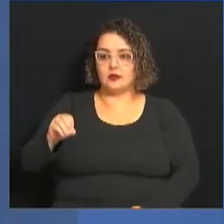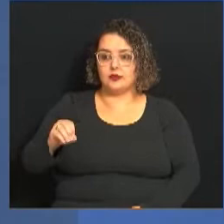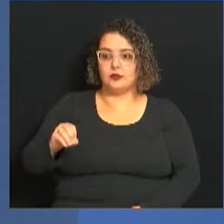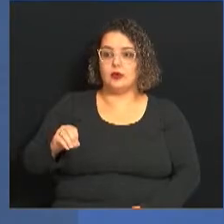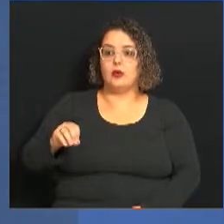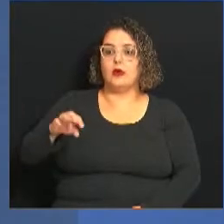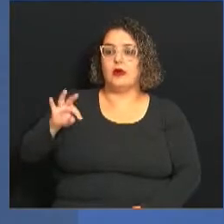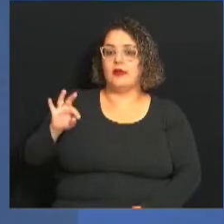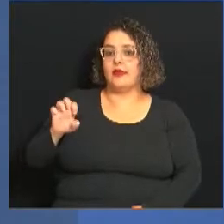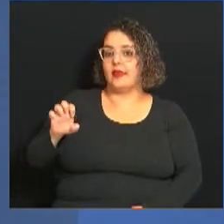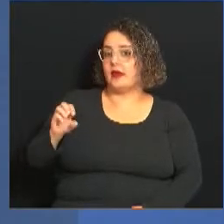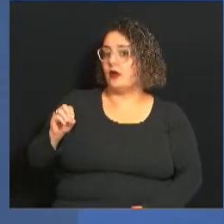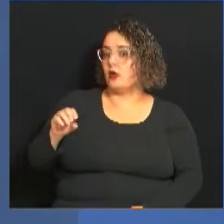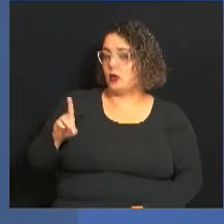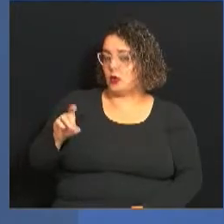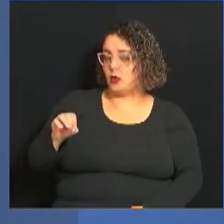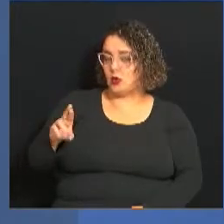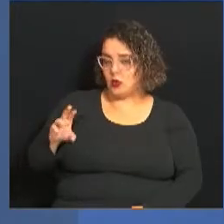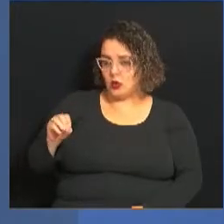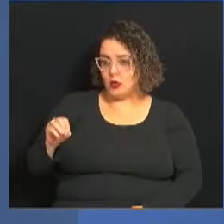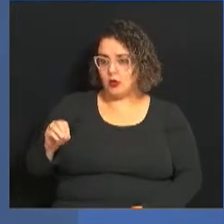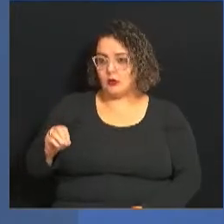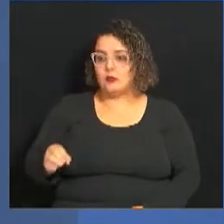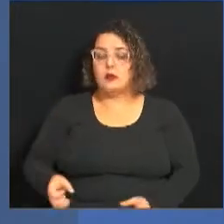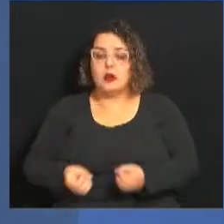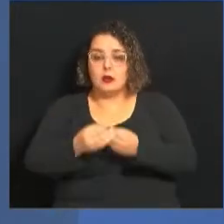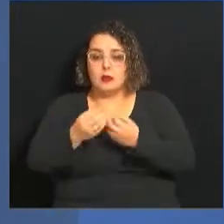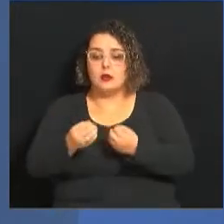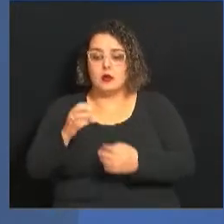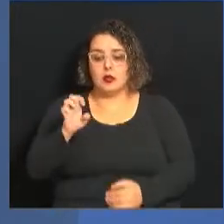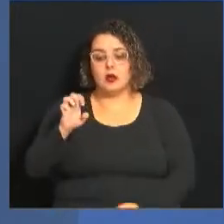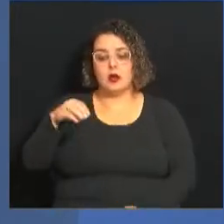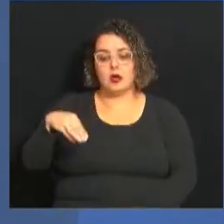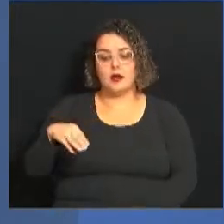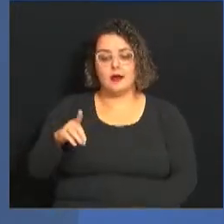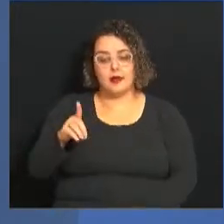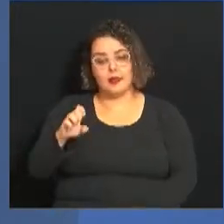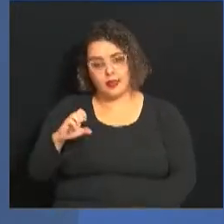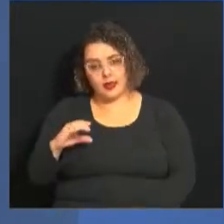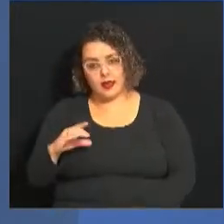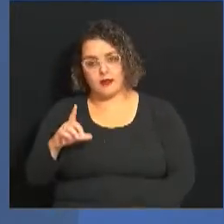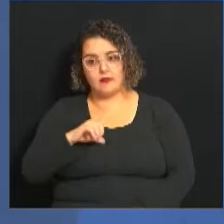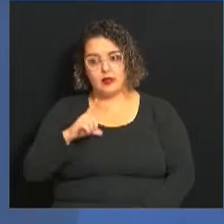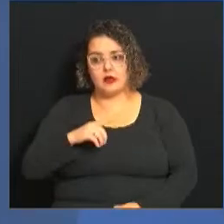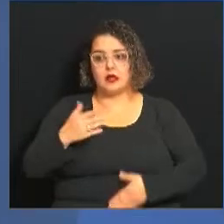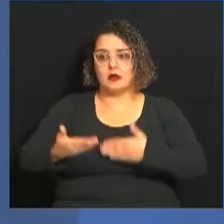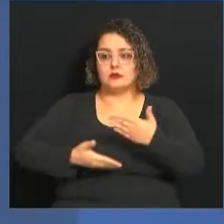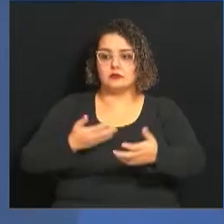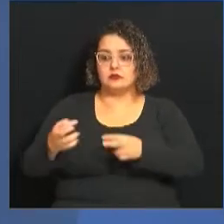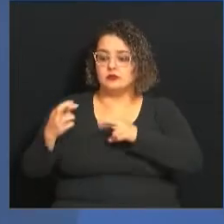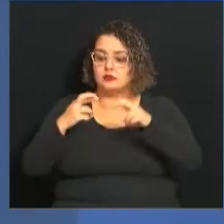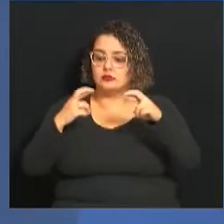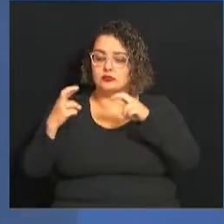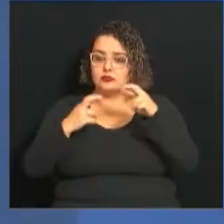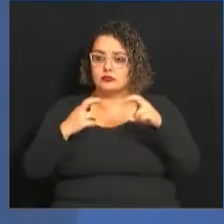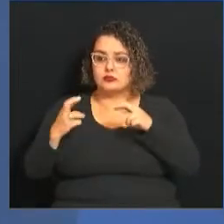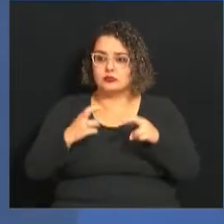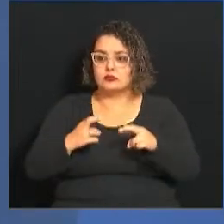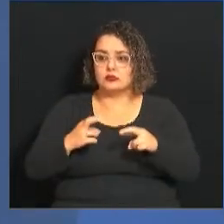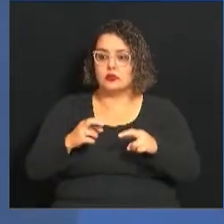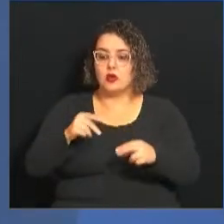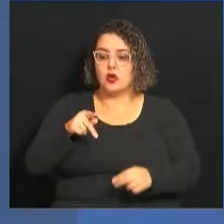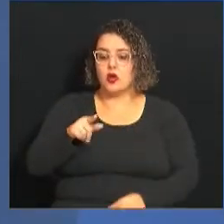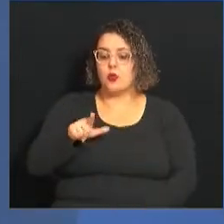gente sabe, segundo as informações da INDEC, que lá vai ter um serviço de sondagem de galeria